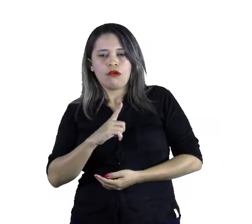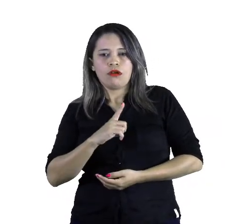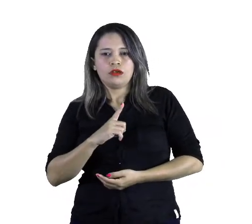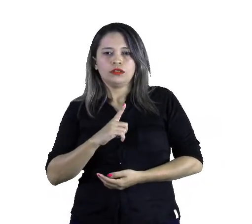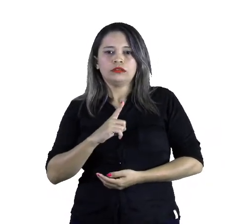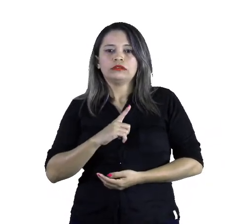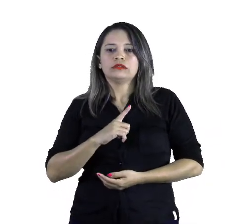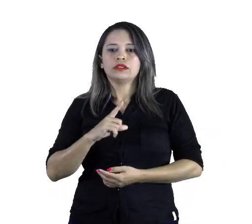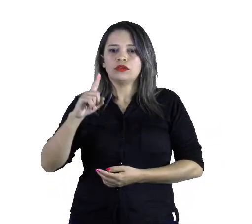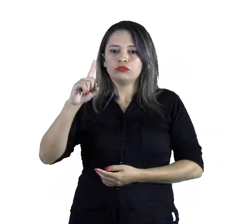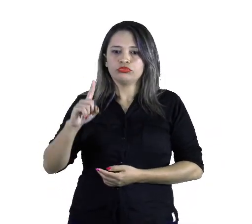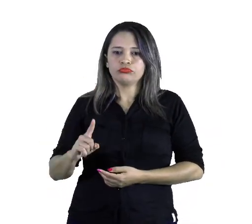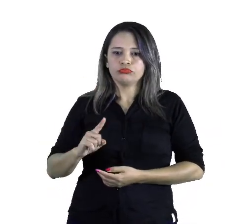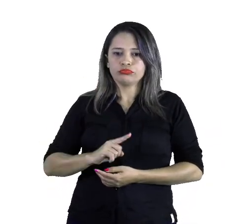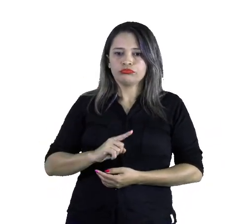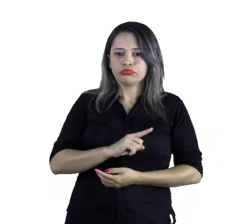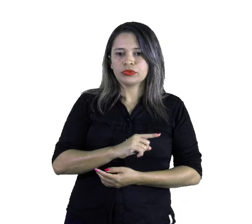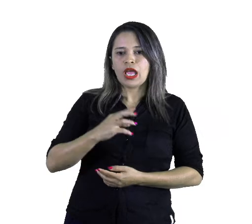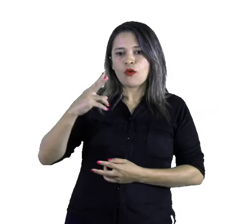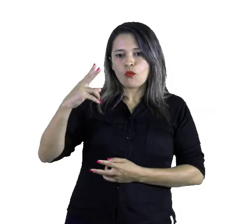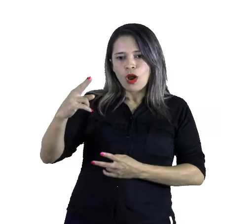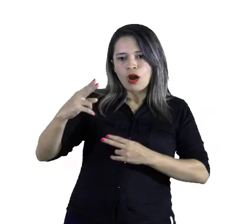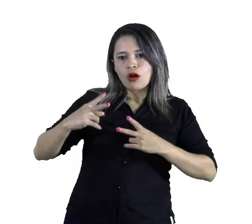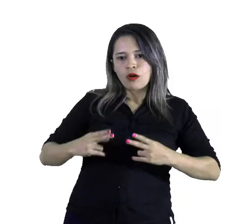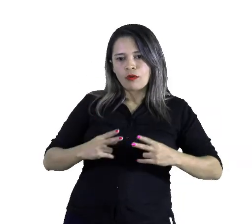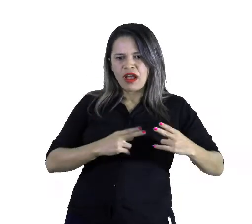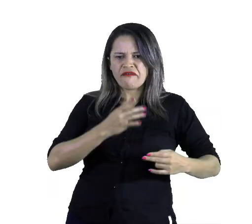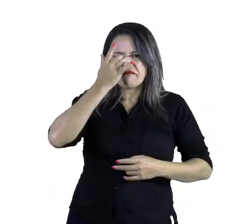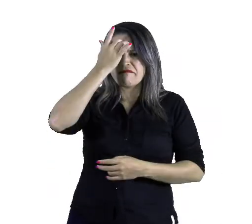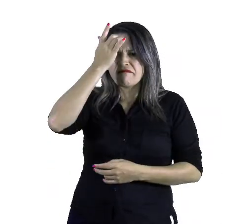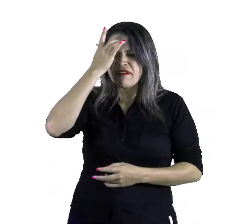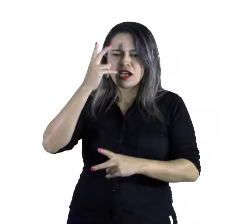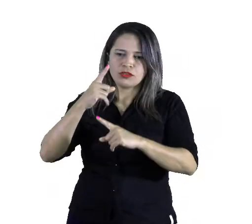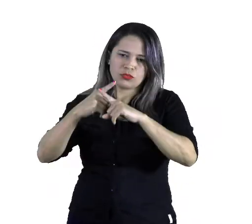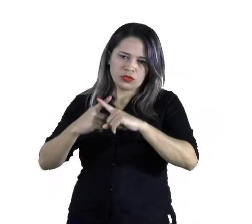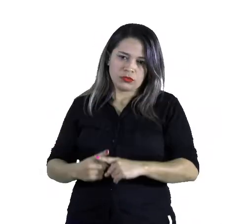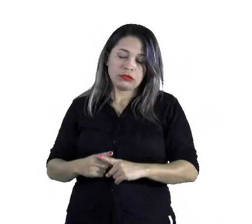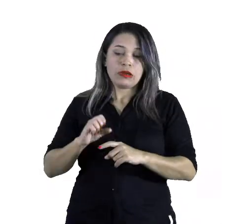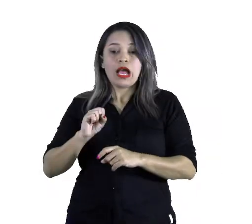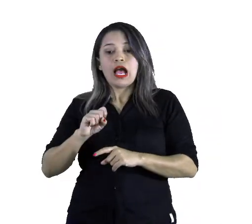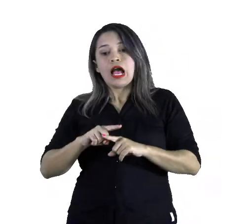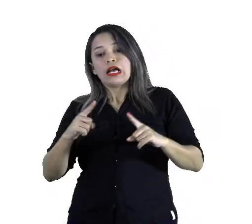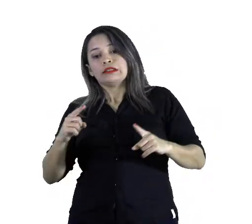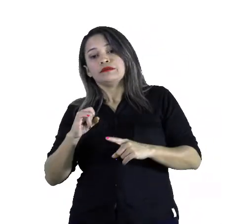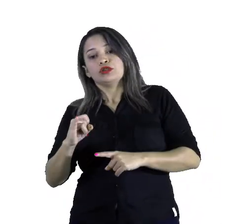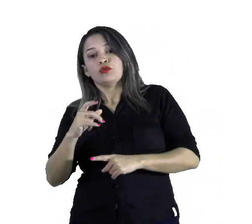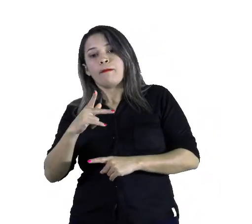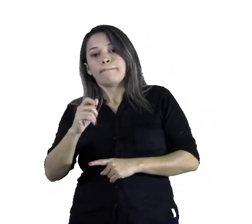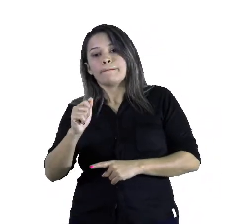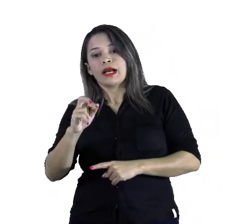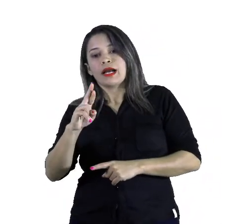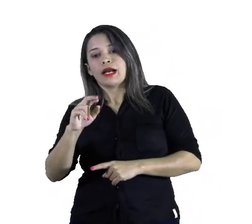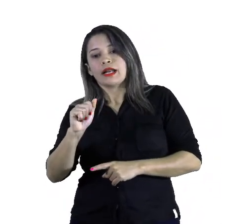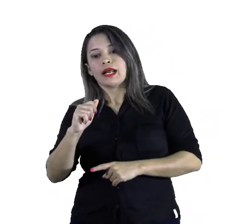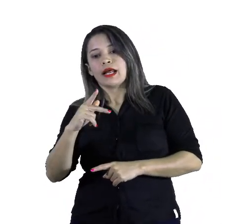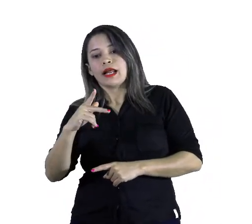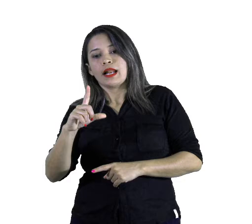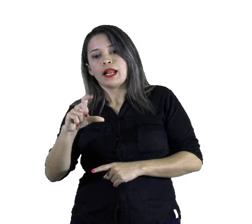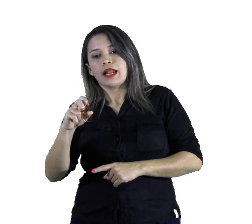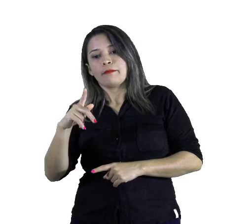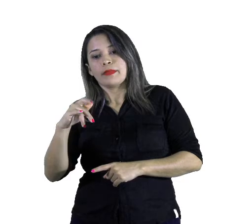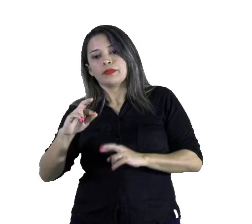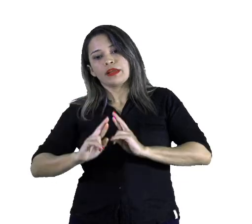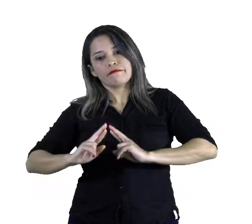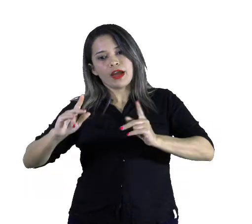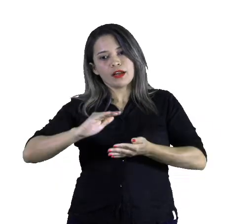de todos os lados iguais, é fácil de você multiplicar. Mas se fosse um paralelepípedo, as medidas seriam diferentes. Mas vamos lá para